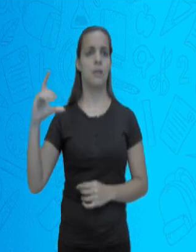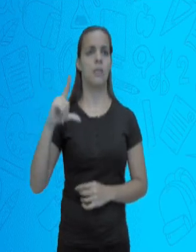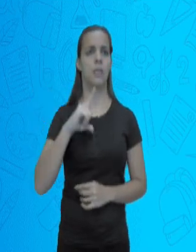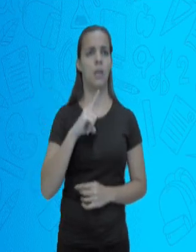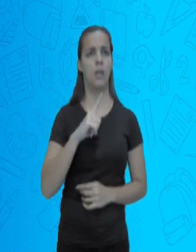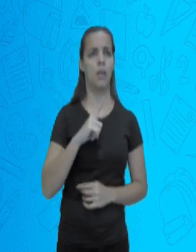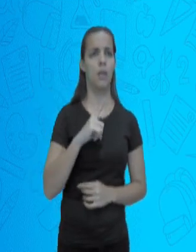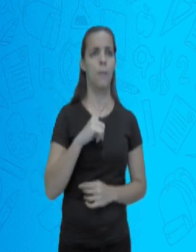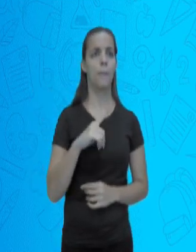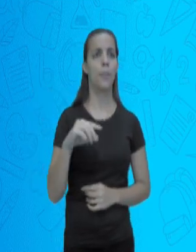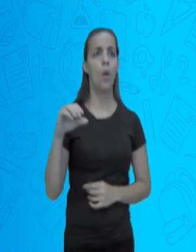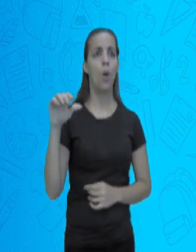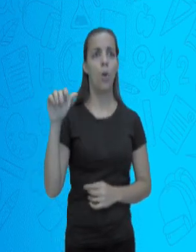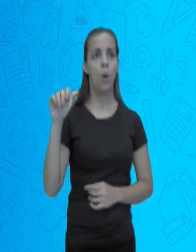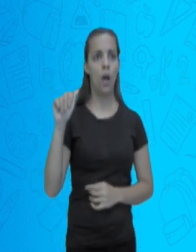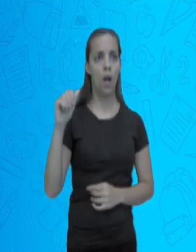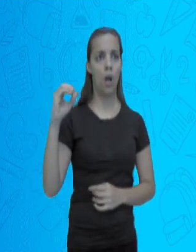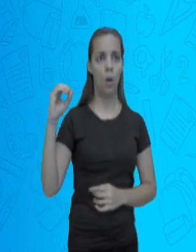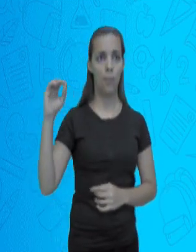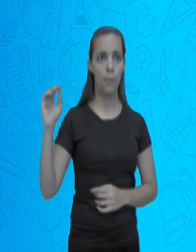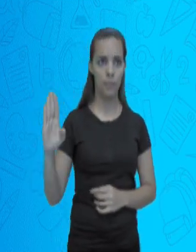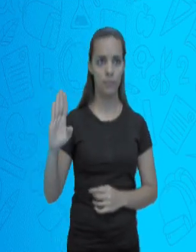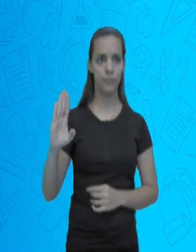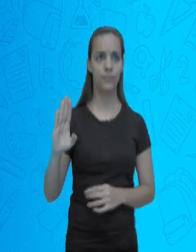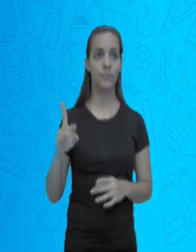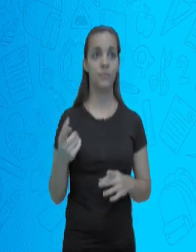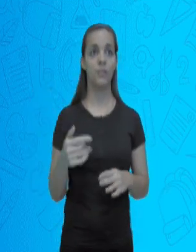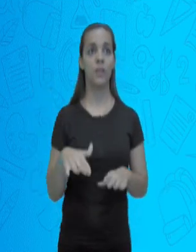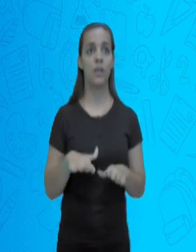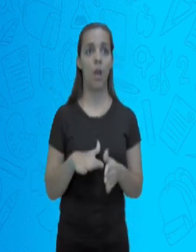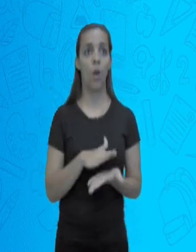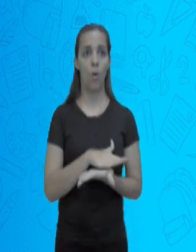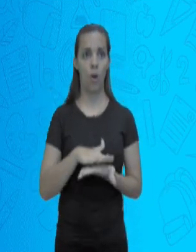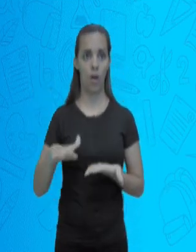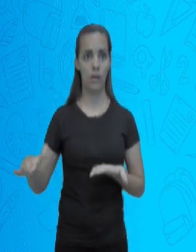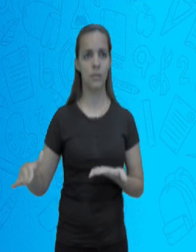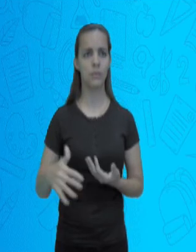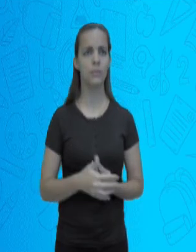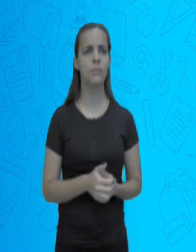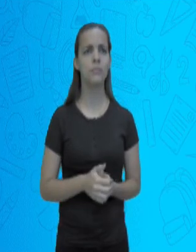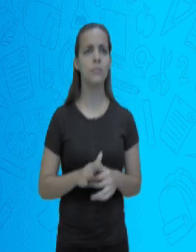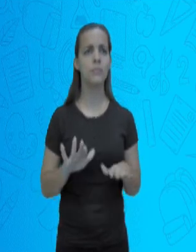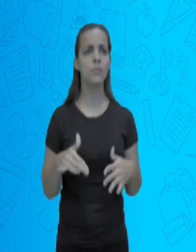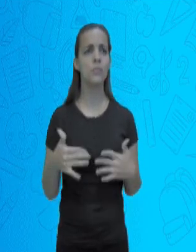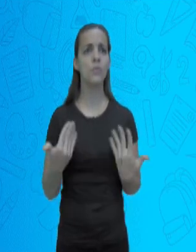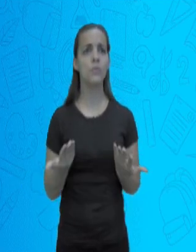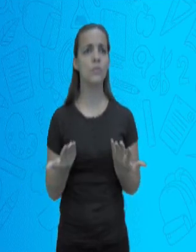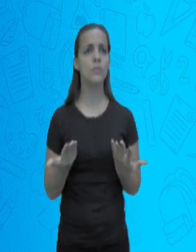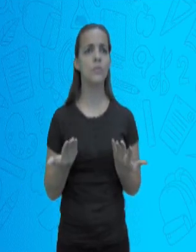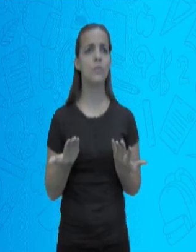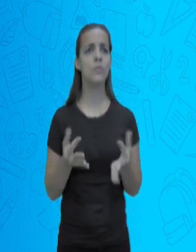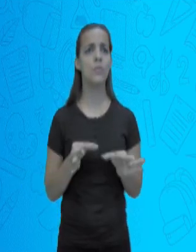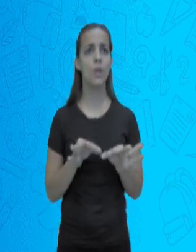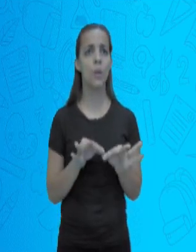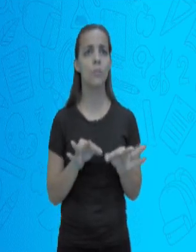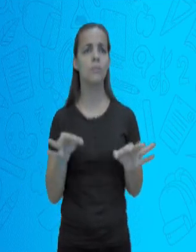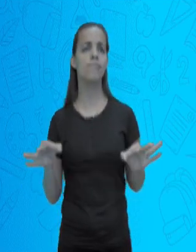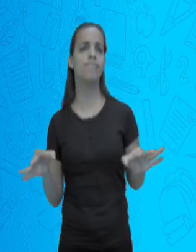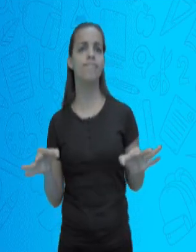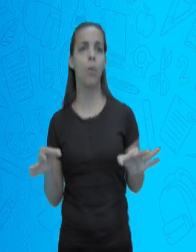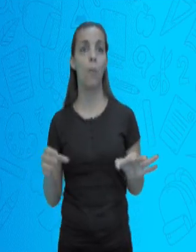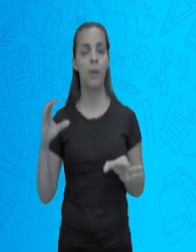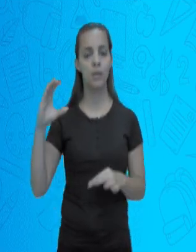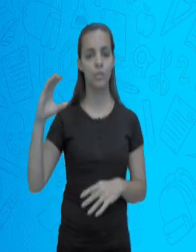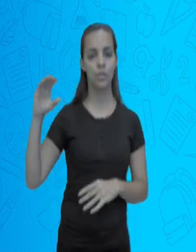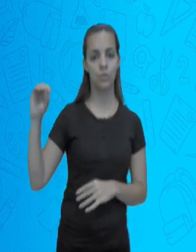eu tenho o ângulo AOC, e se eu sei que OR é bissetriz desse ângulo, se um